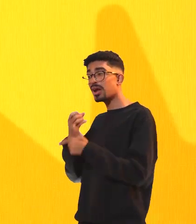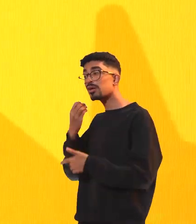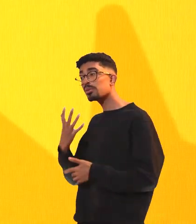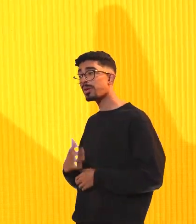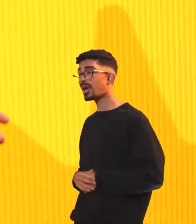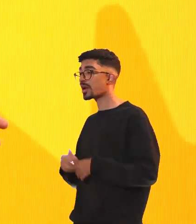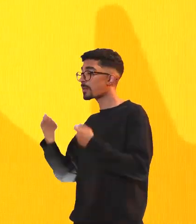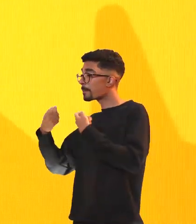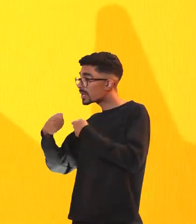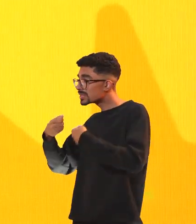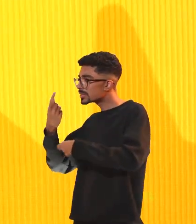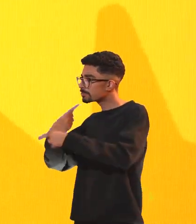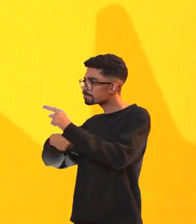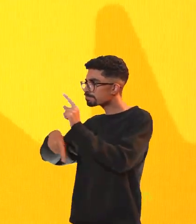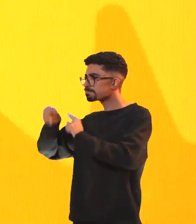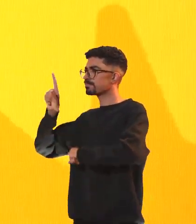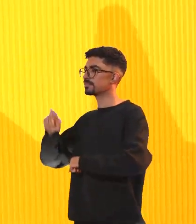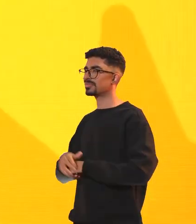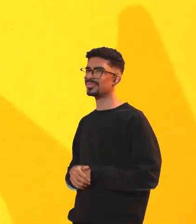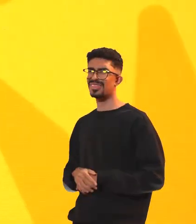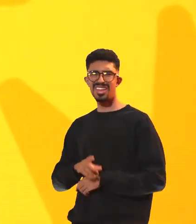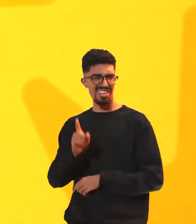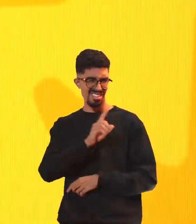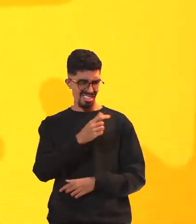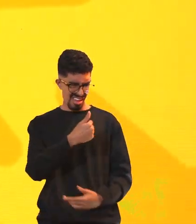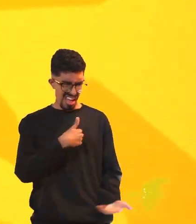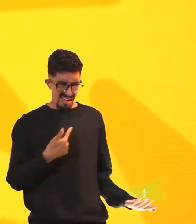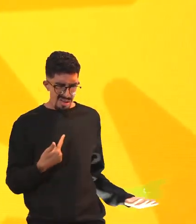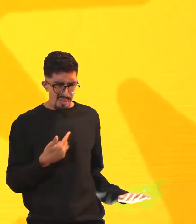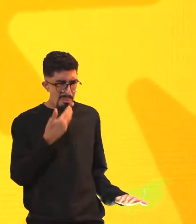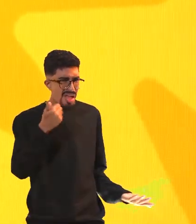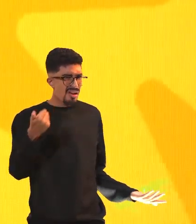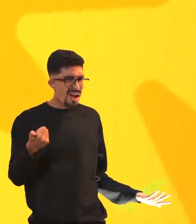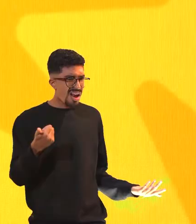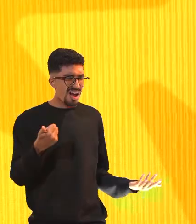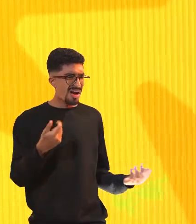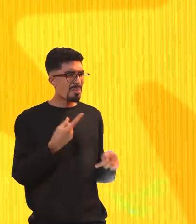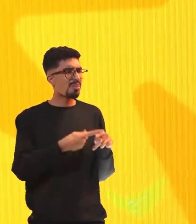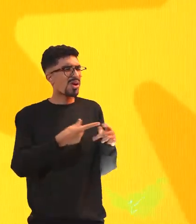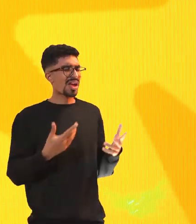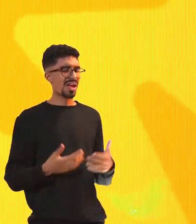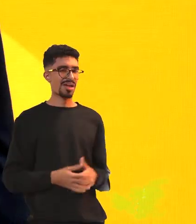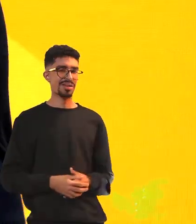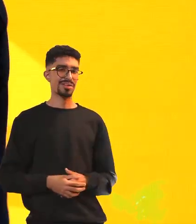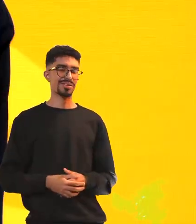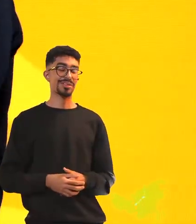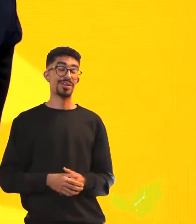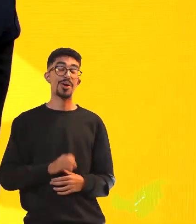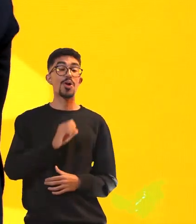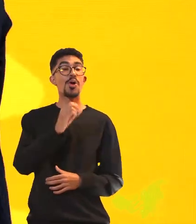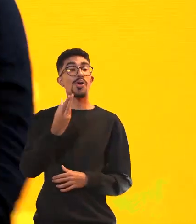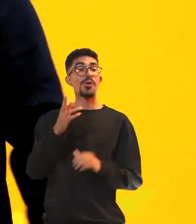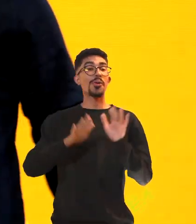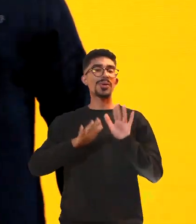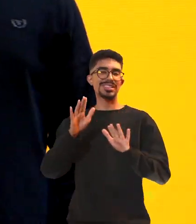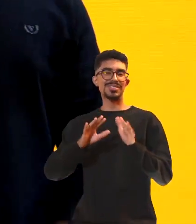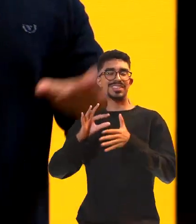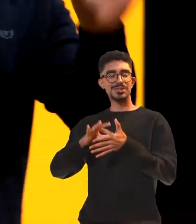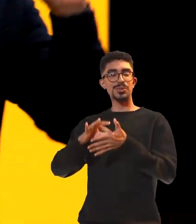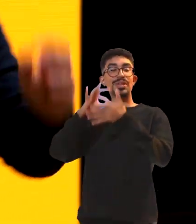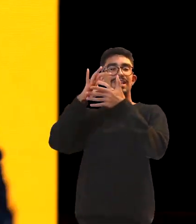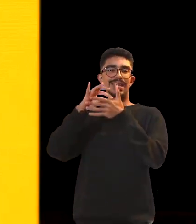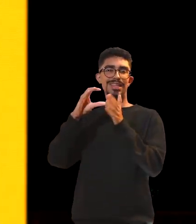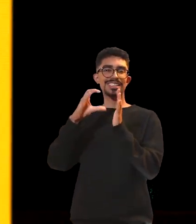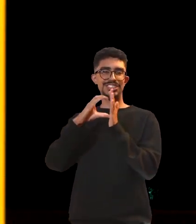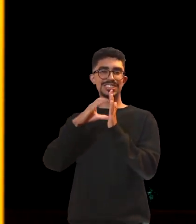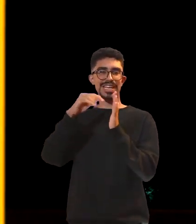cresce. Aí está na igreja, tem o líder de célula, né, acompanhando, tentando fazer o papel dele, o líder de célula pastoreando, orando. Aí